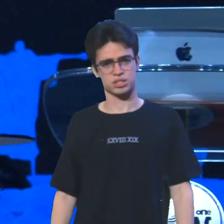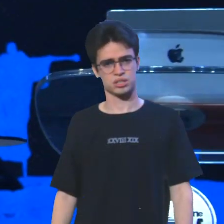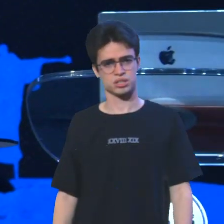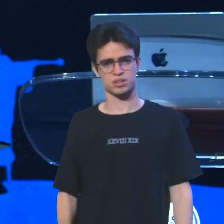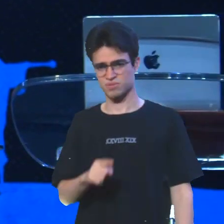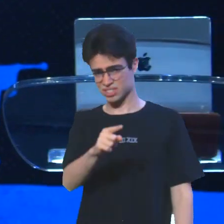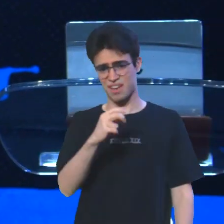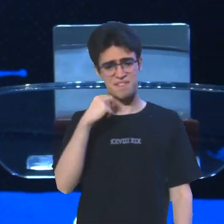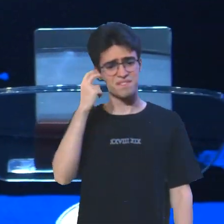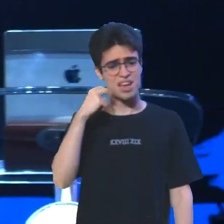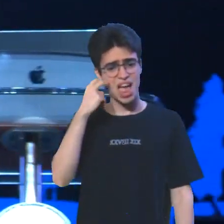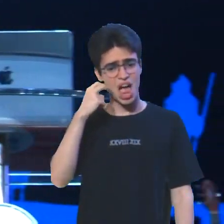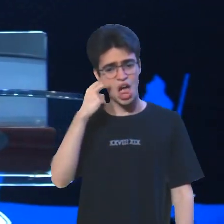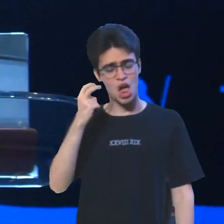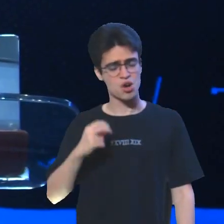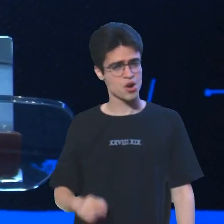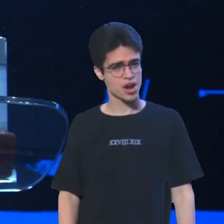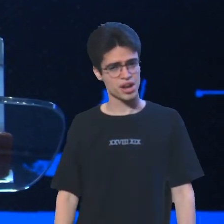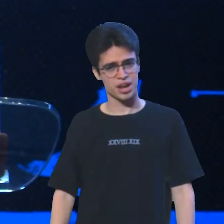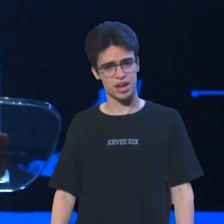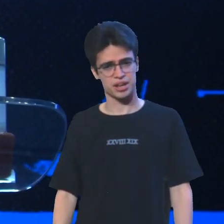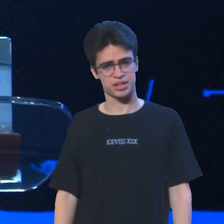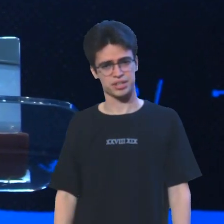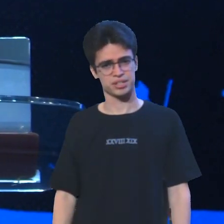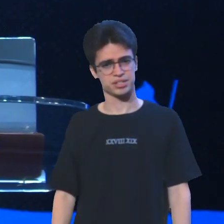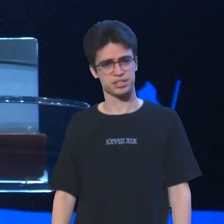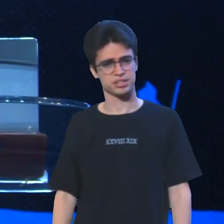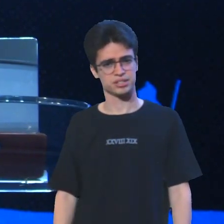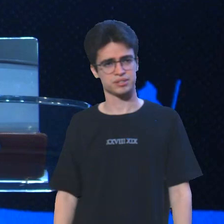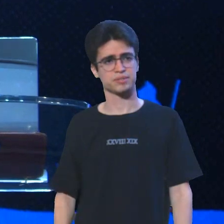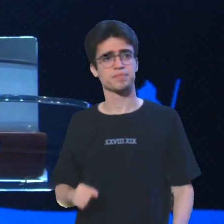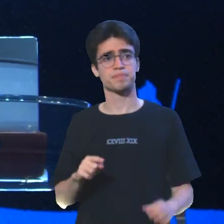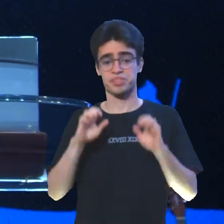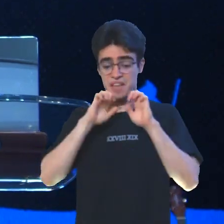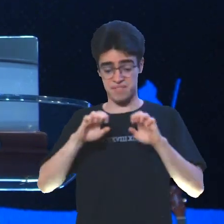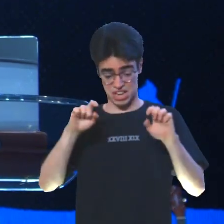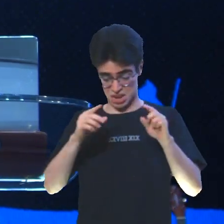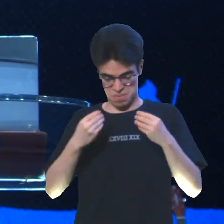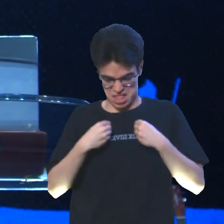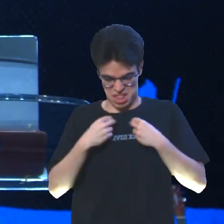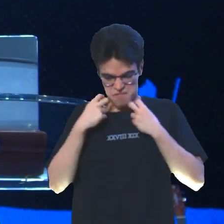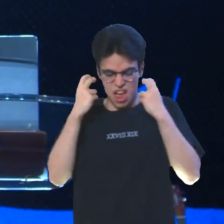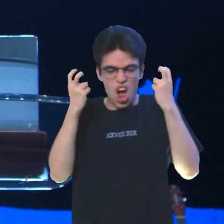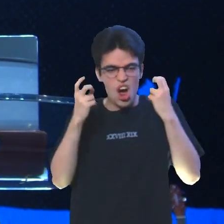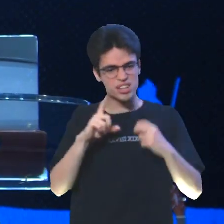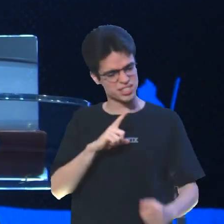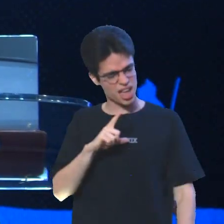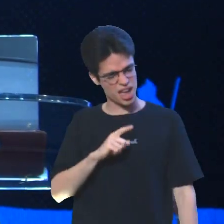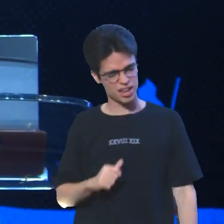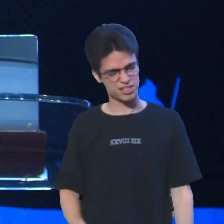Você tem vergonha de Jesus? O Evangelho te deixa envergonhado?